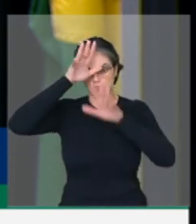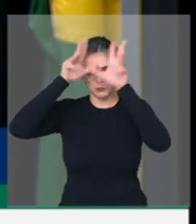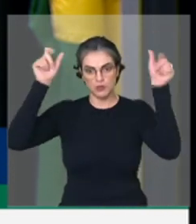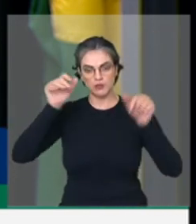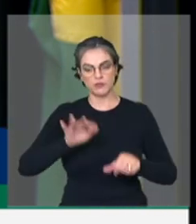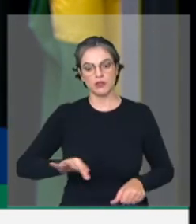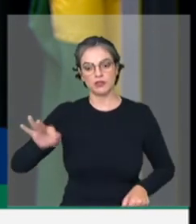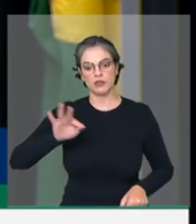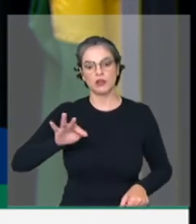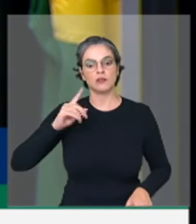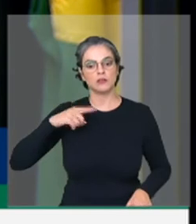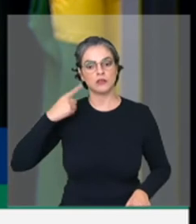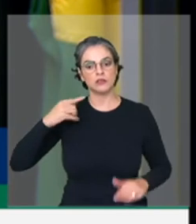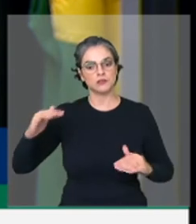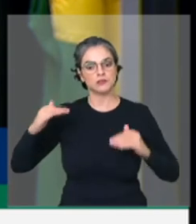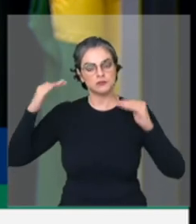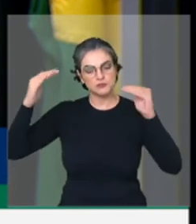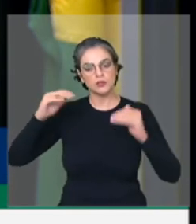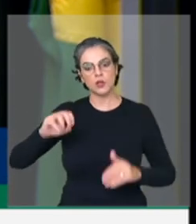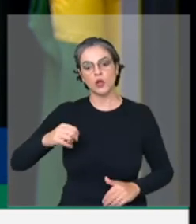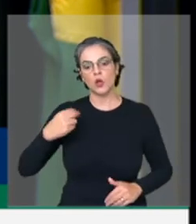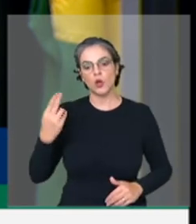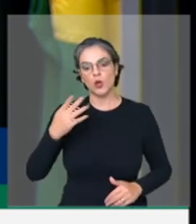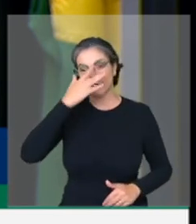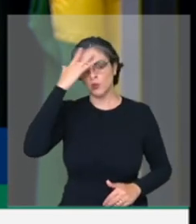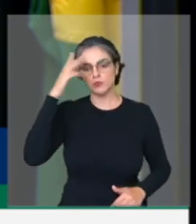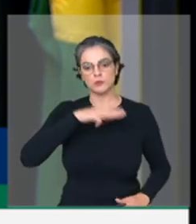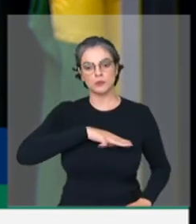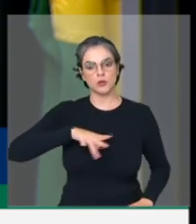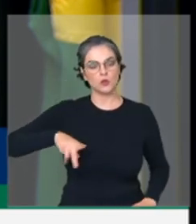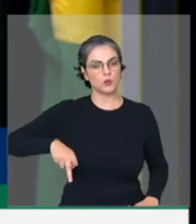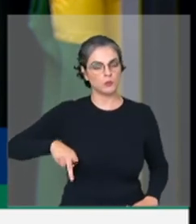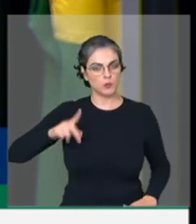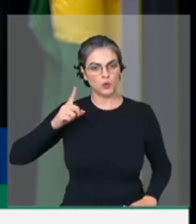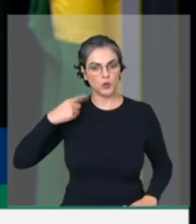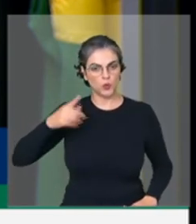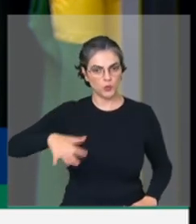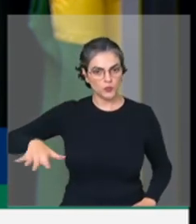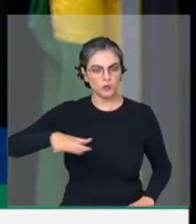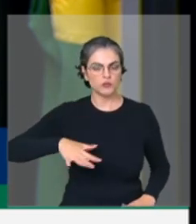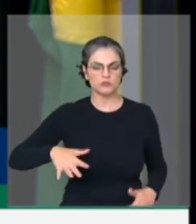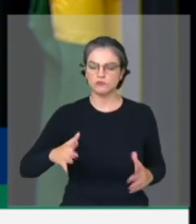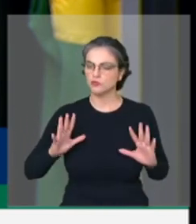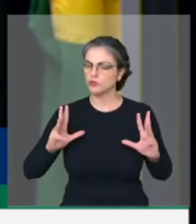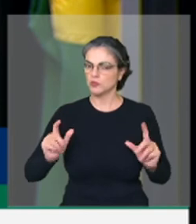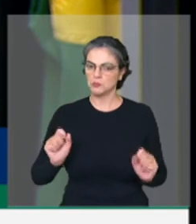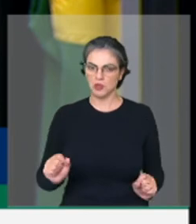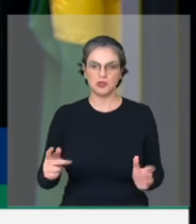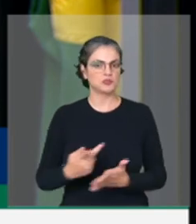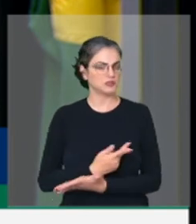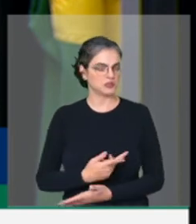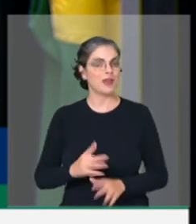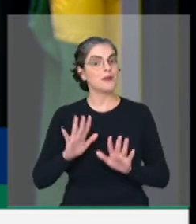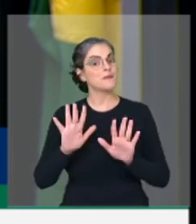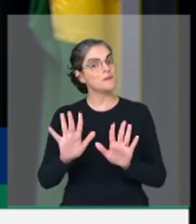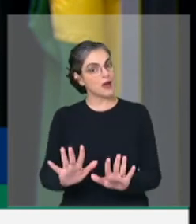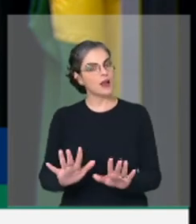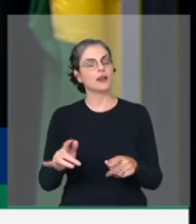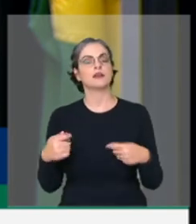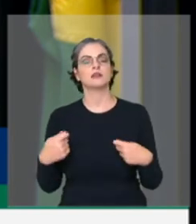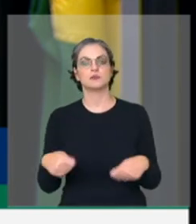os magistrados ou os membros do Ministério Público. Mas é preciso traçar uma linha